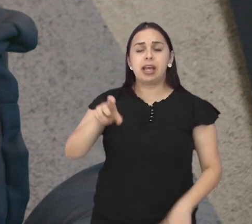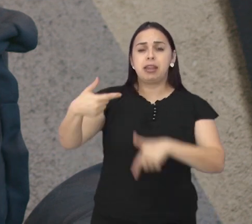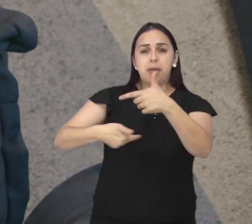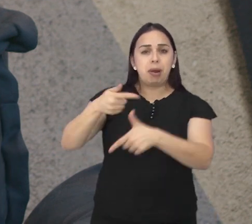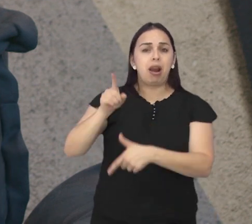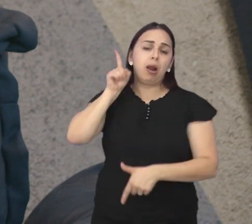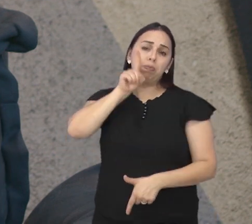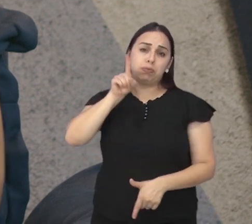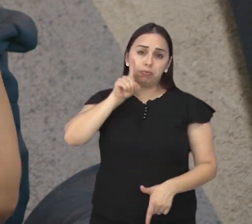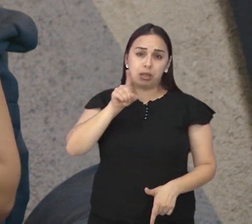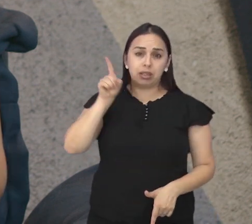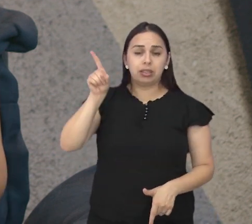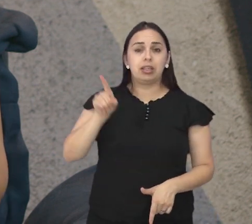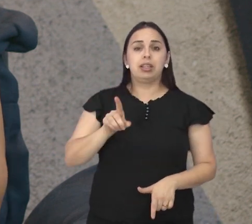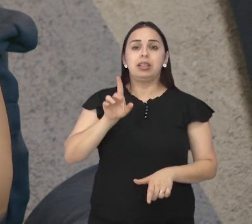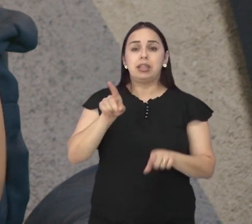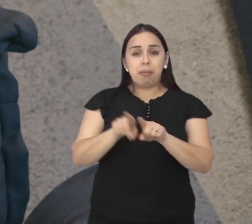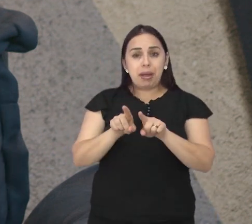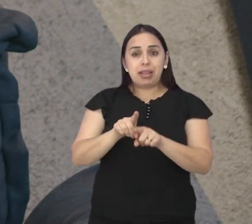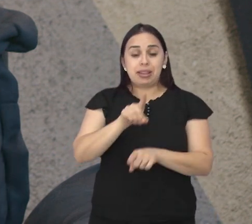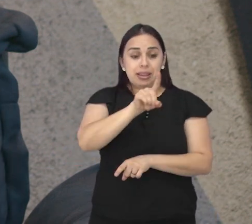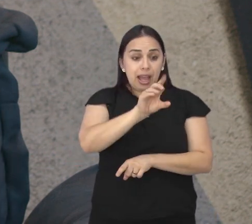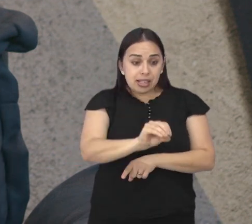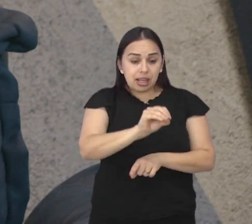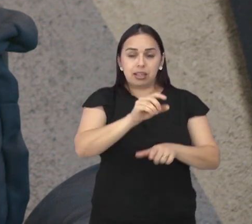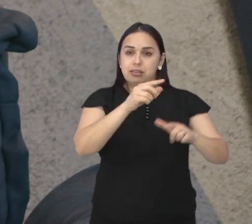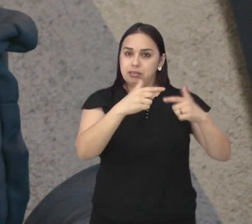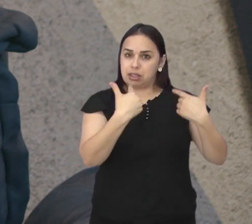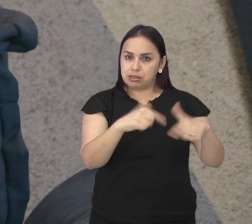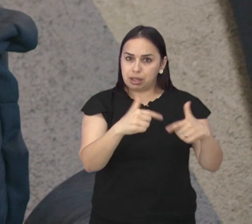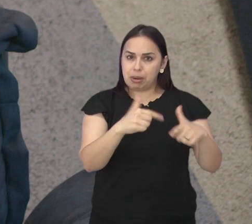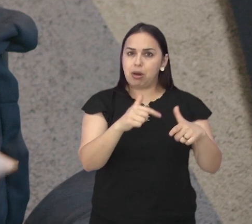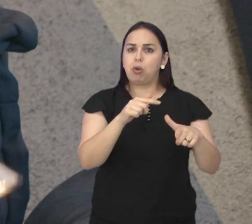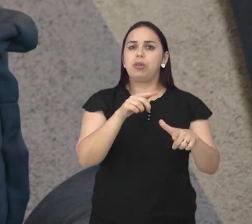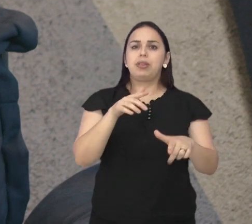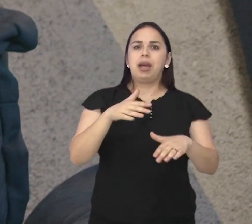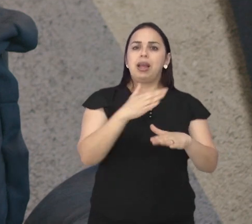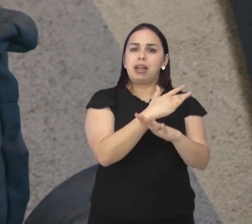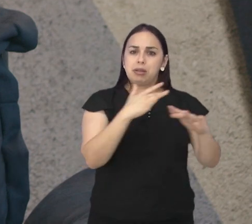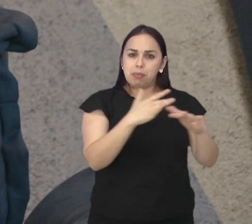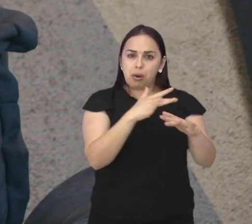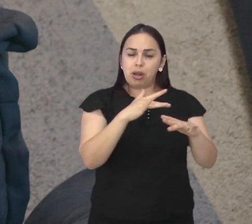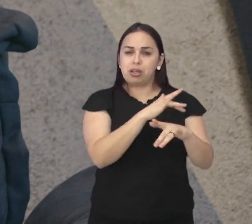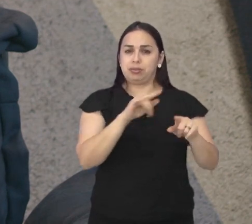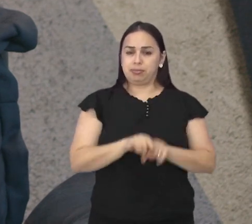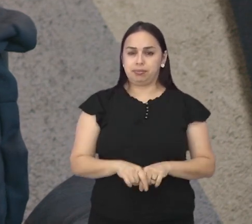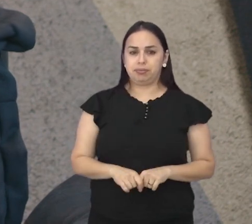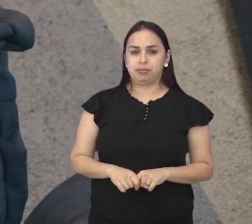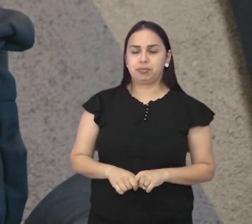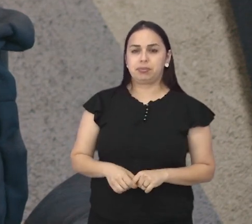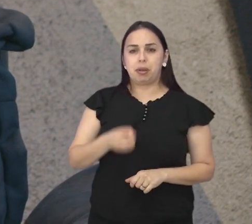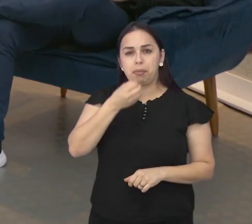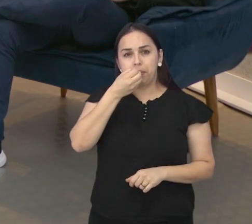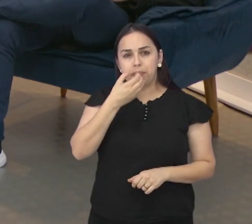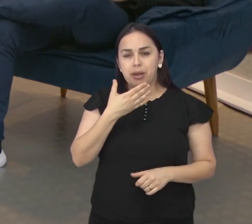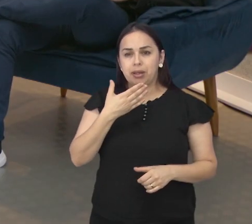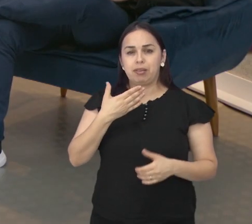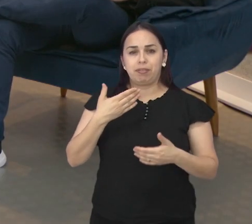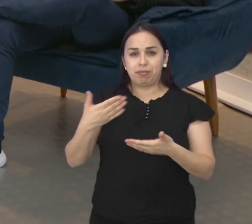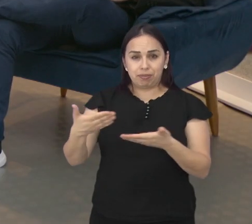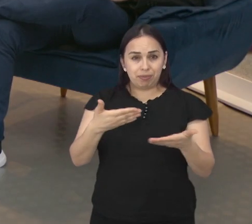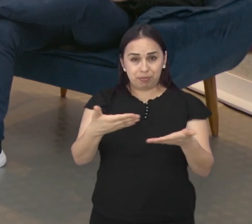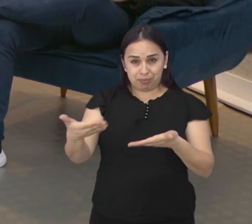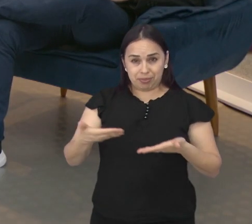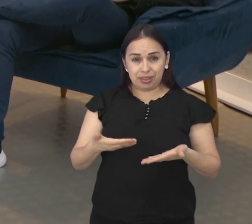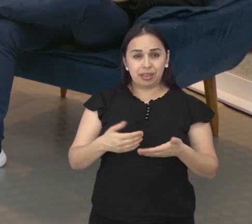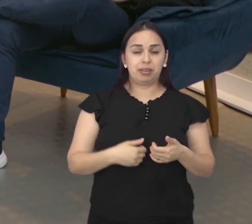nos Estados Unidos, dos quais 10 anos atuou com a tecnologia de mobilidade. Seja muito bem-vindo. Muito